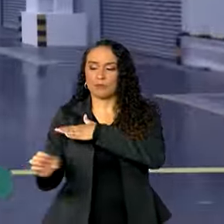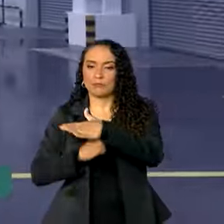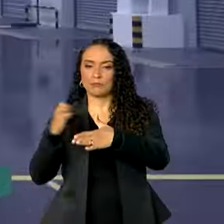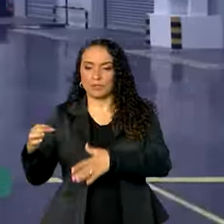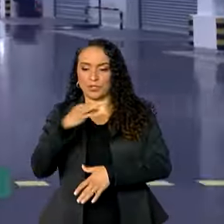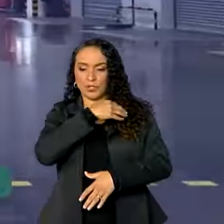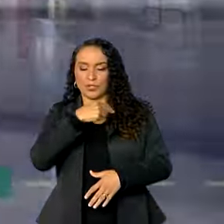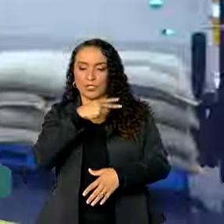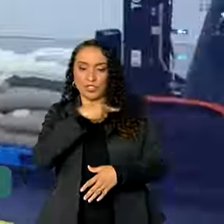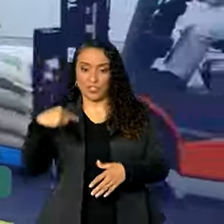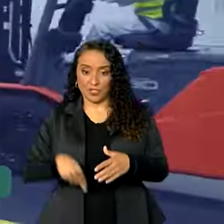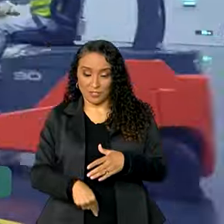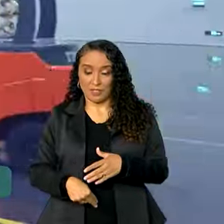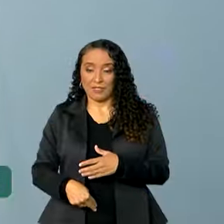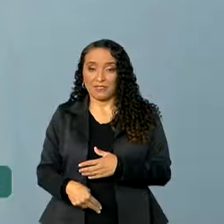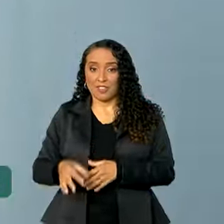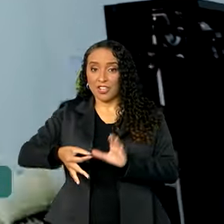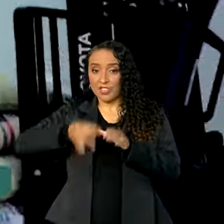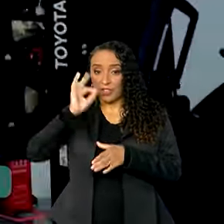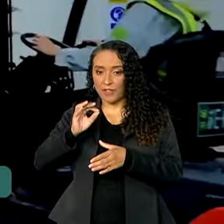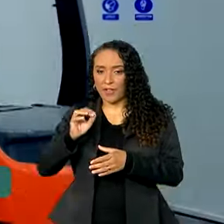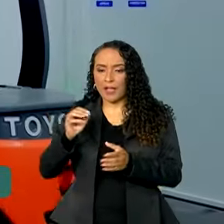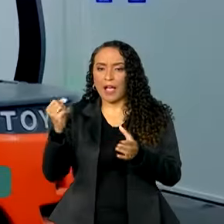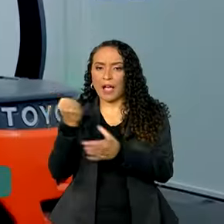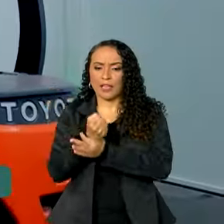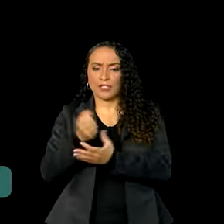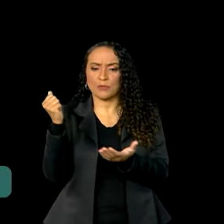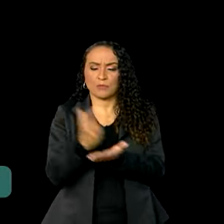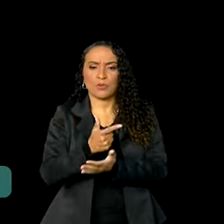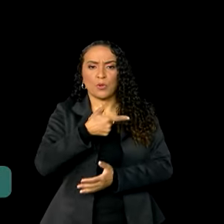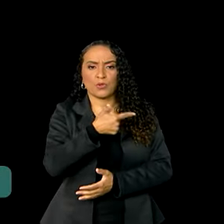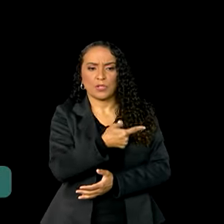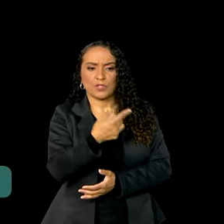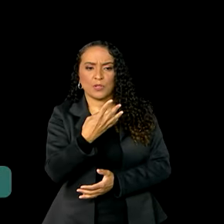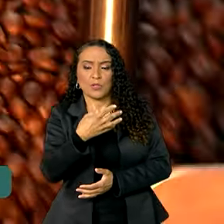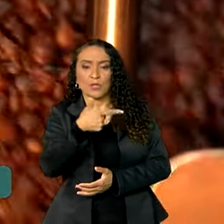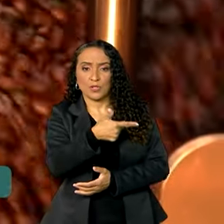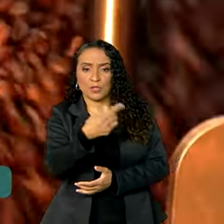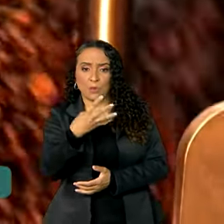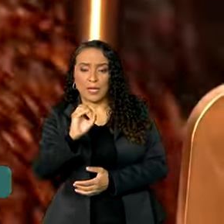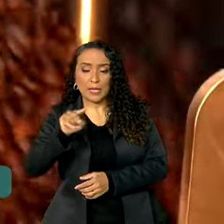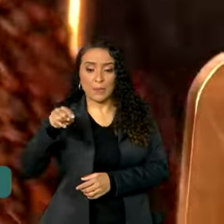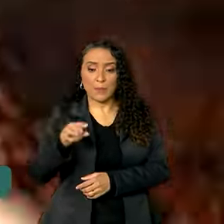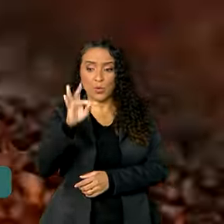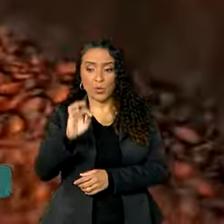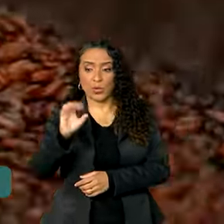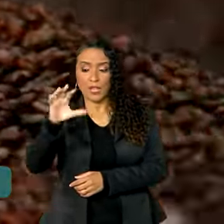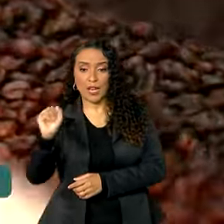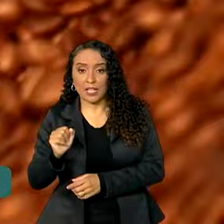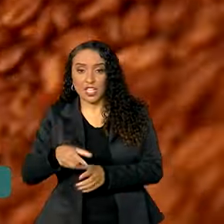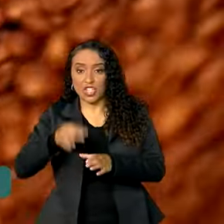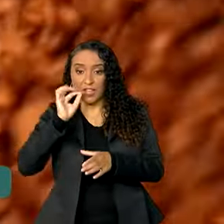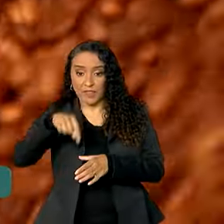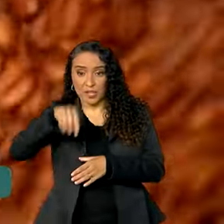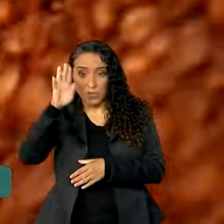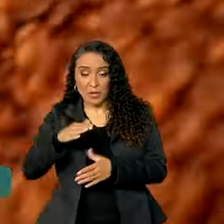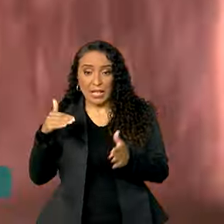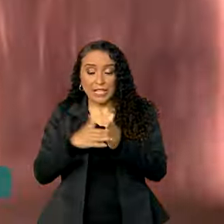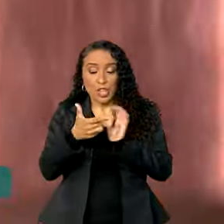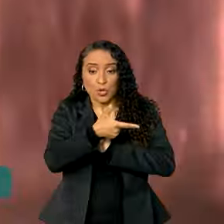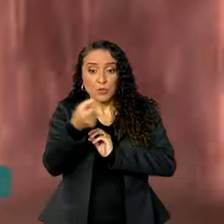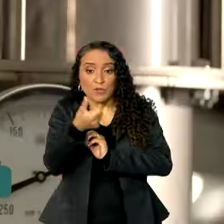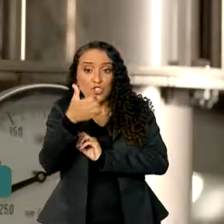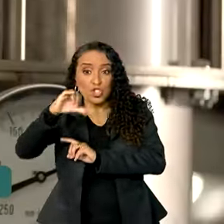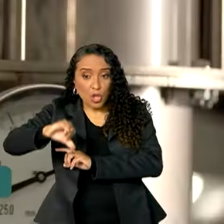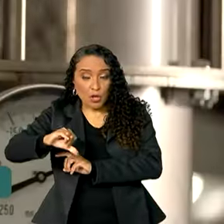cafeterias Luckin Coffee garante a compra de 240 mil toneladas de café brasileiro até 2029. O